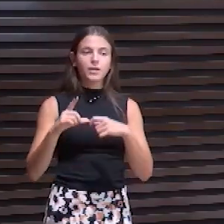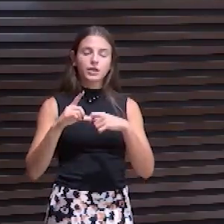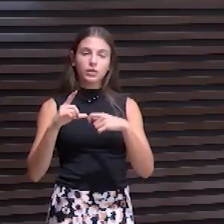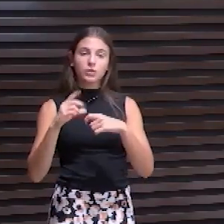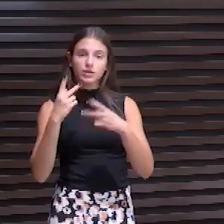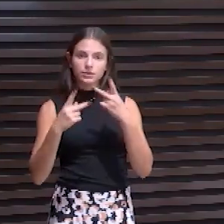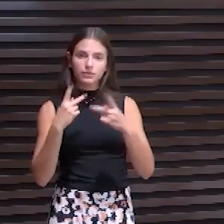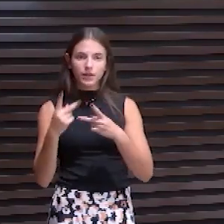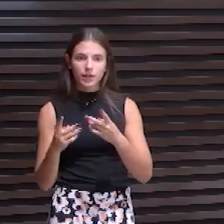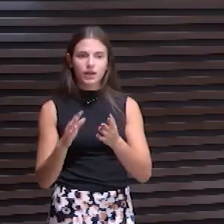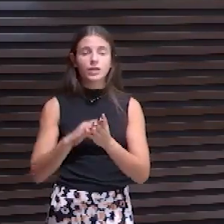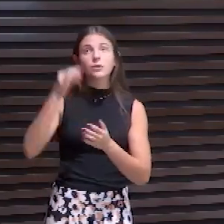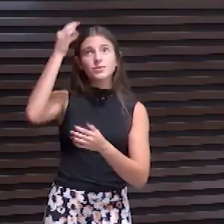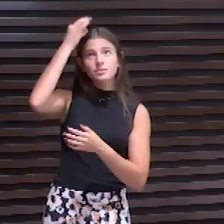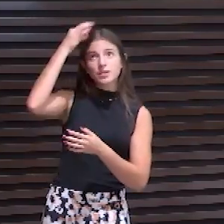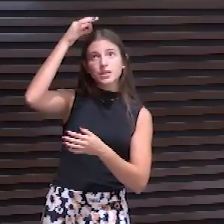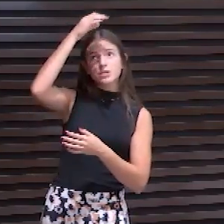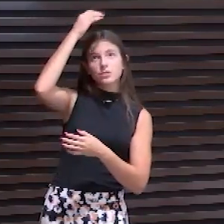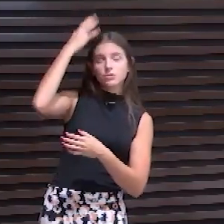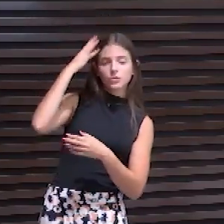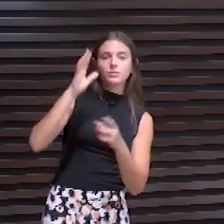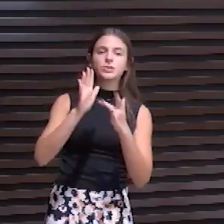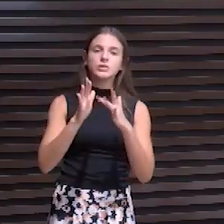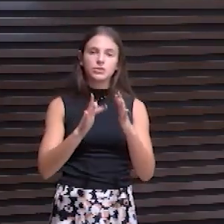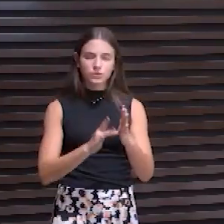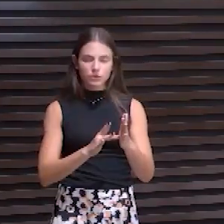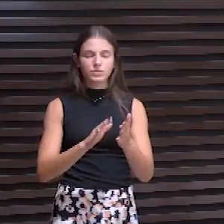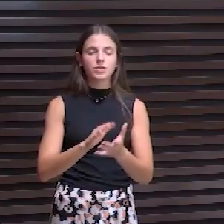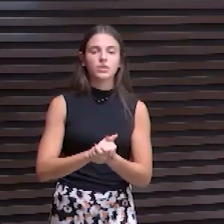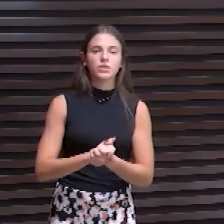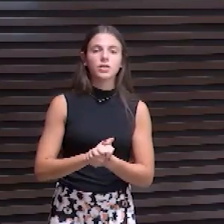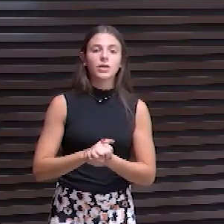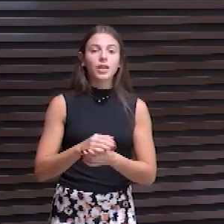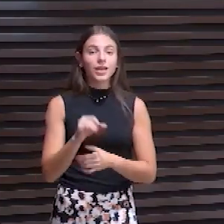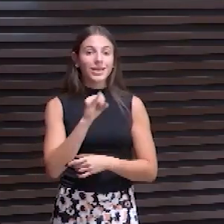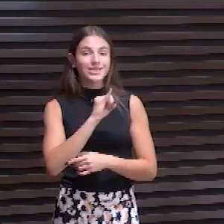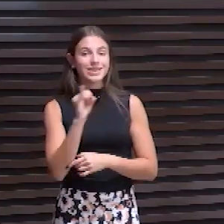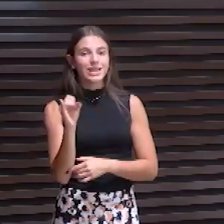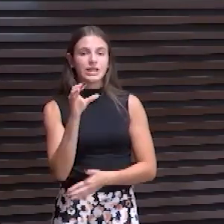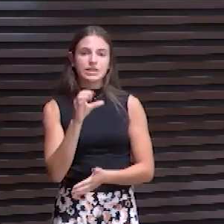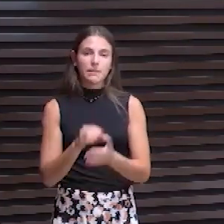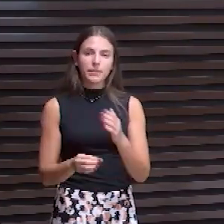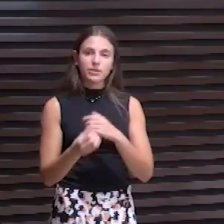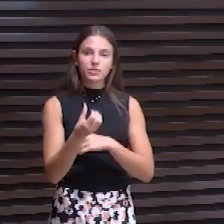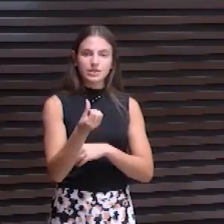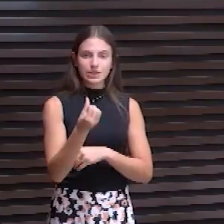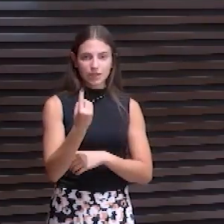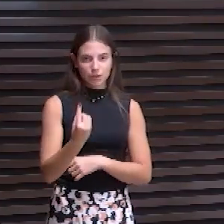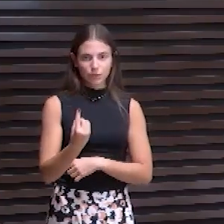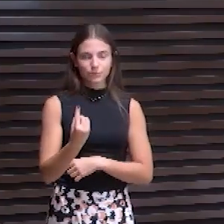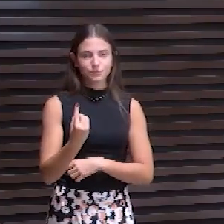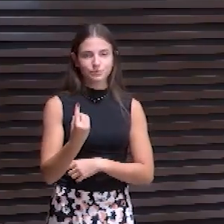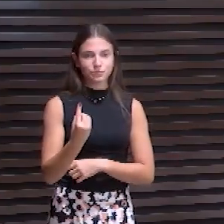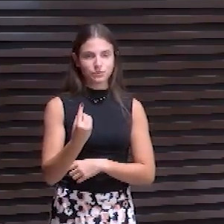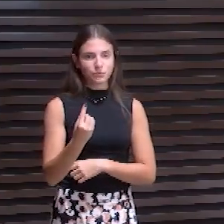para evangelizar os pobres, e assim vai. Isaías capítulo 61, e uma